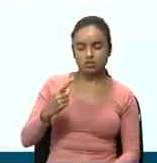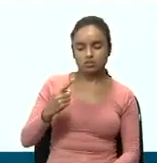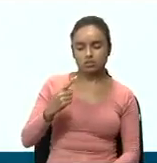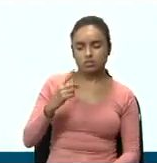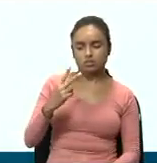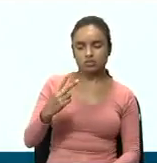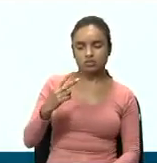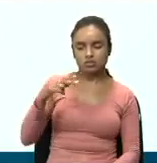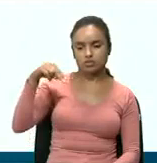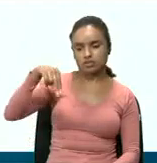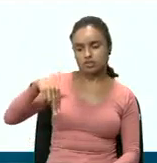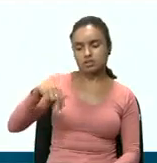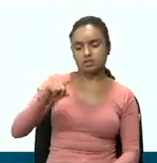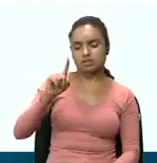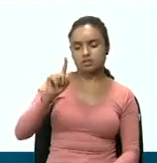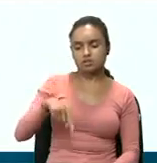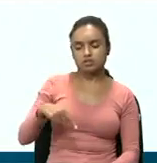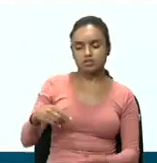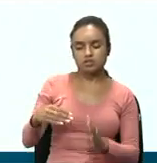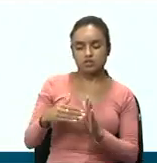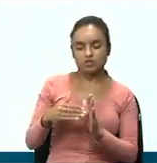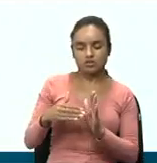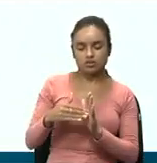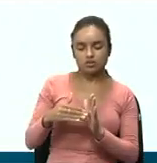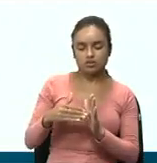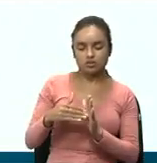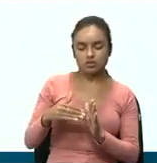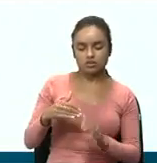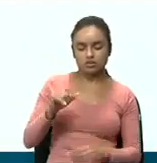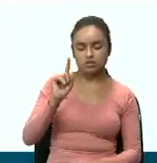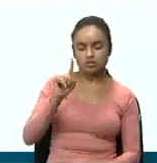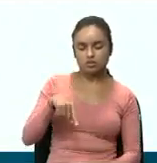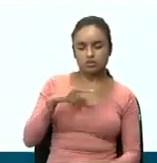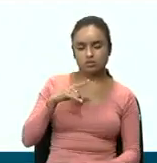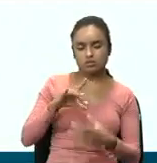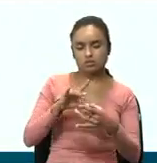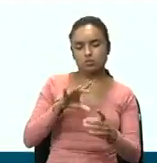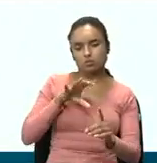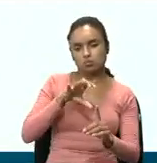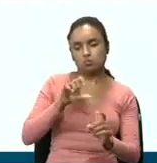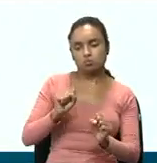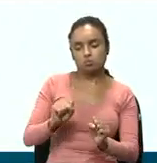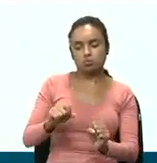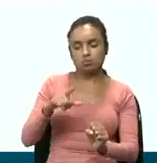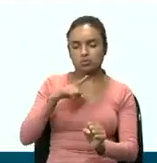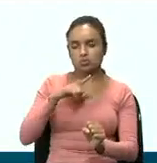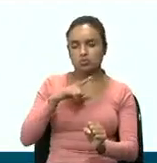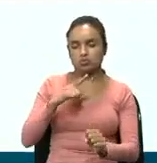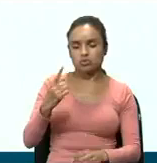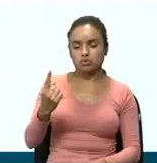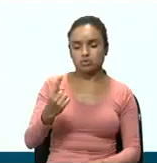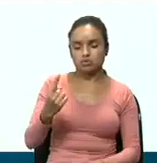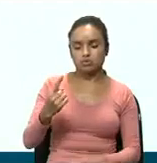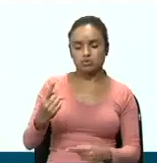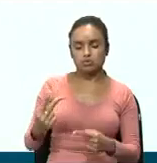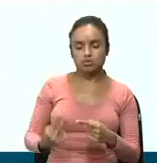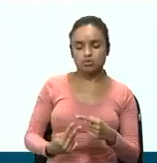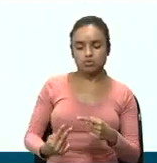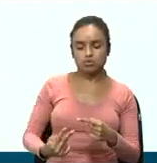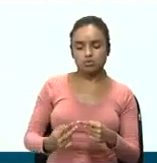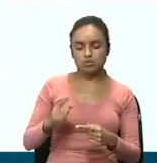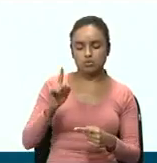maneira. Como limite de n tendendo ao infinito, eu posso ter 1 sobre 2,